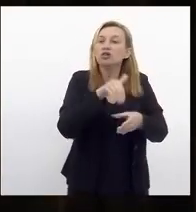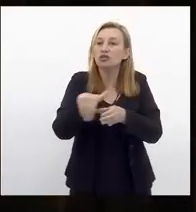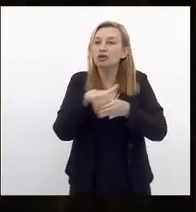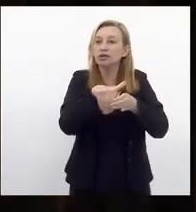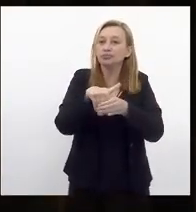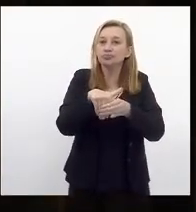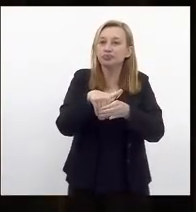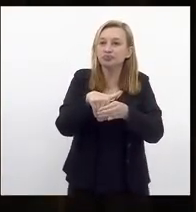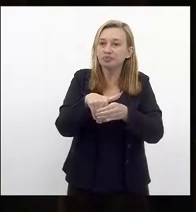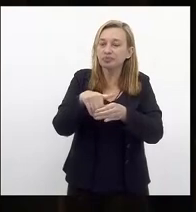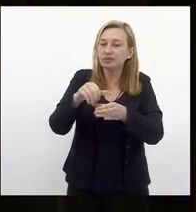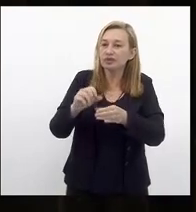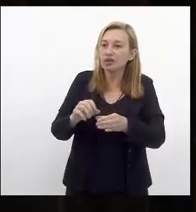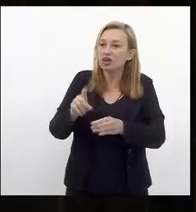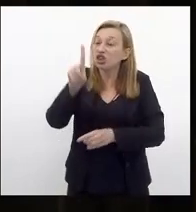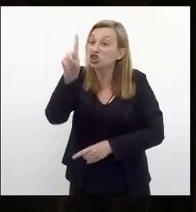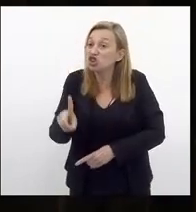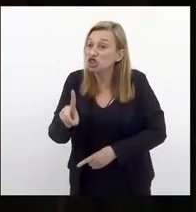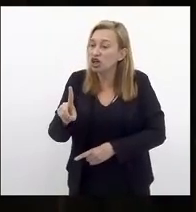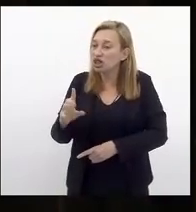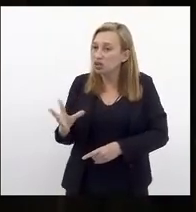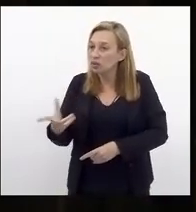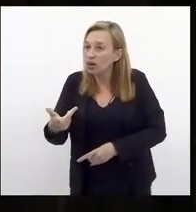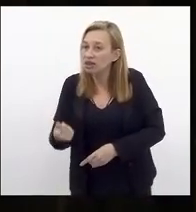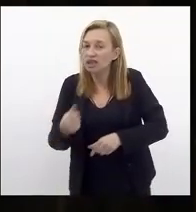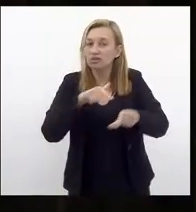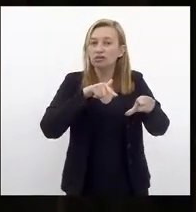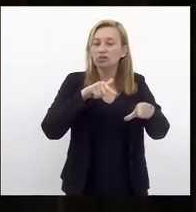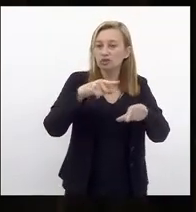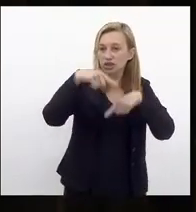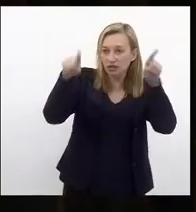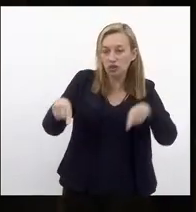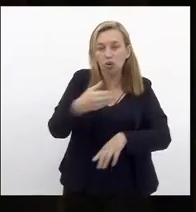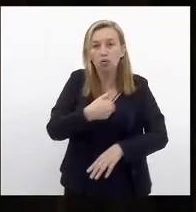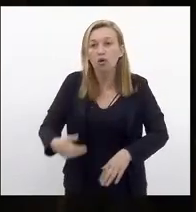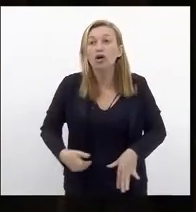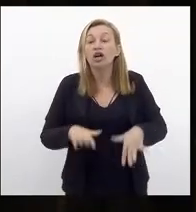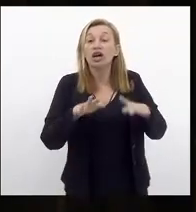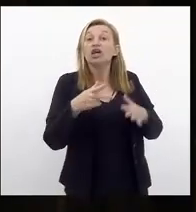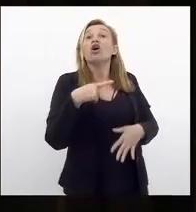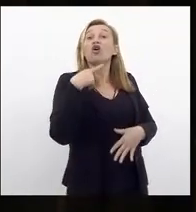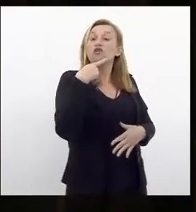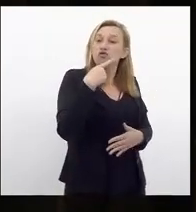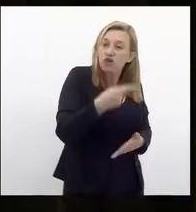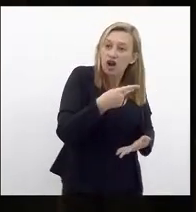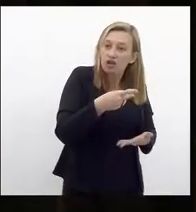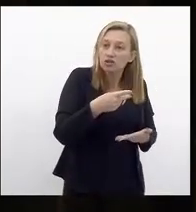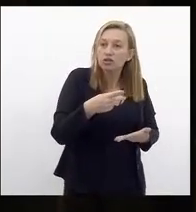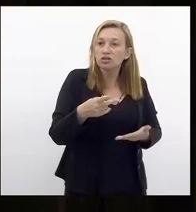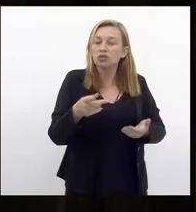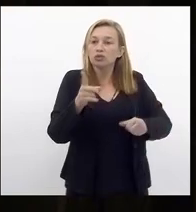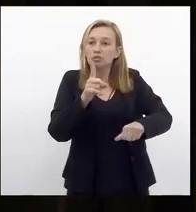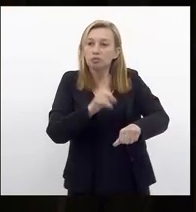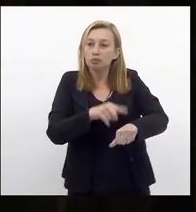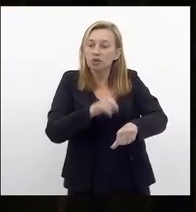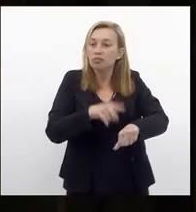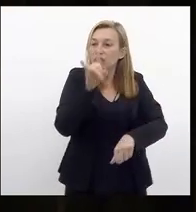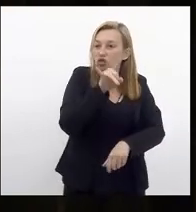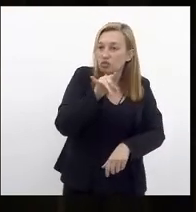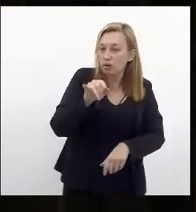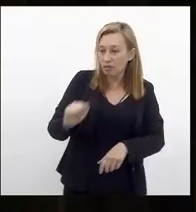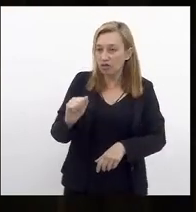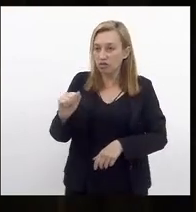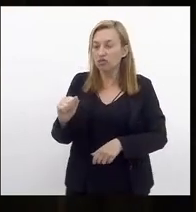a garantia de direitos dos Servidores Públicos E aí eu falo que desde o primeiro dia de